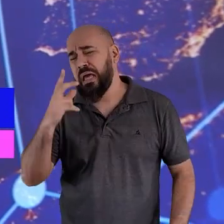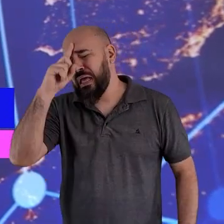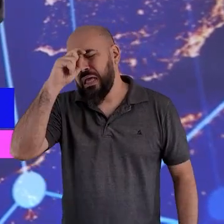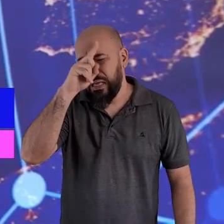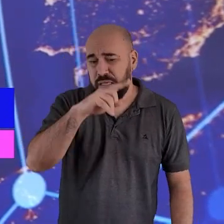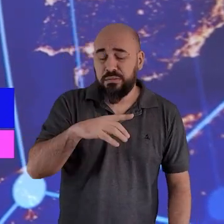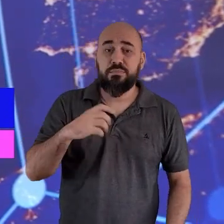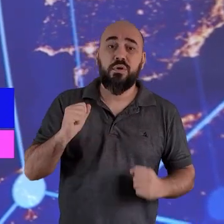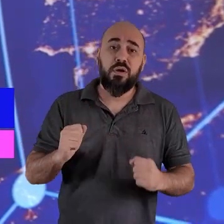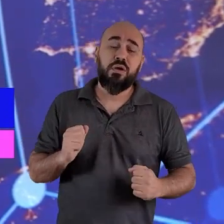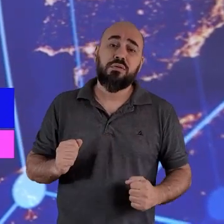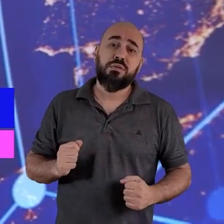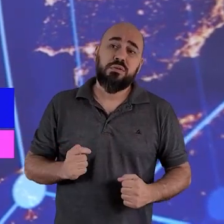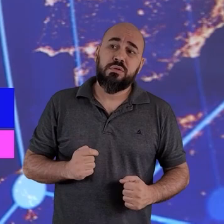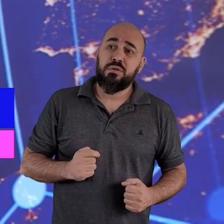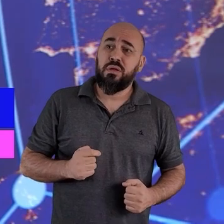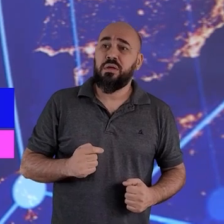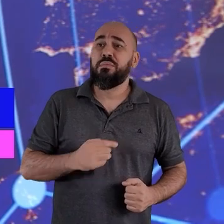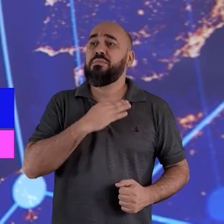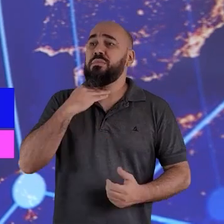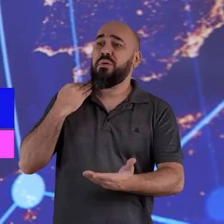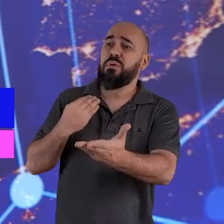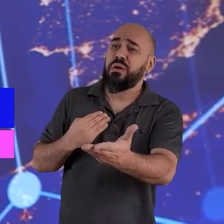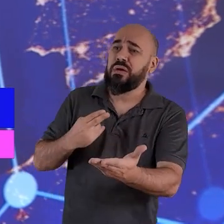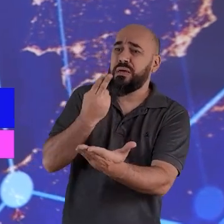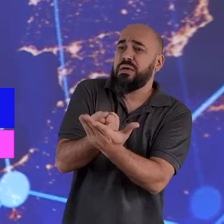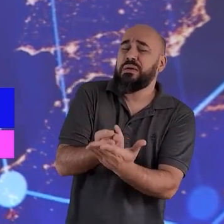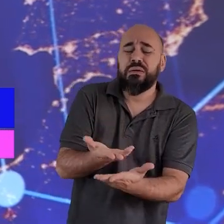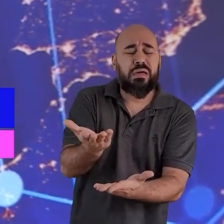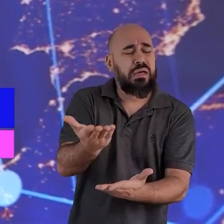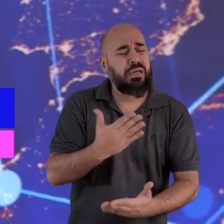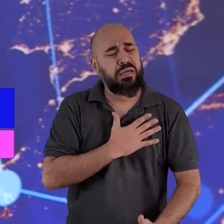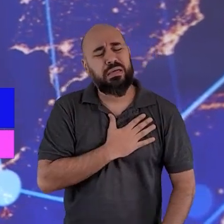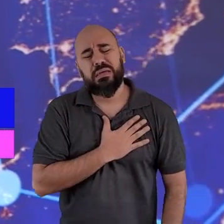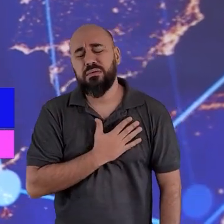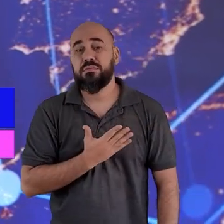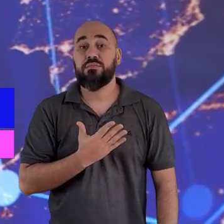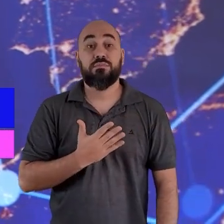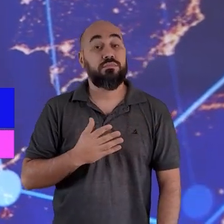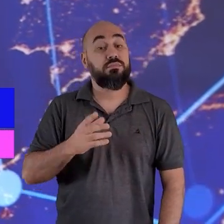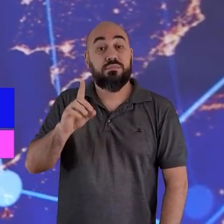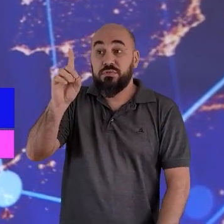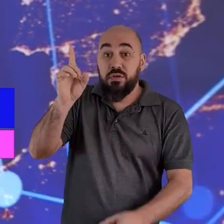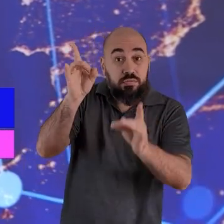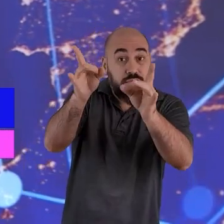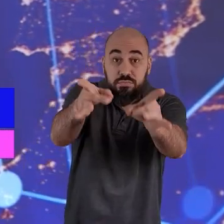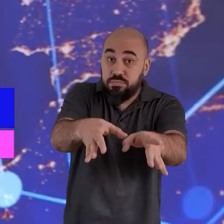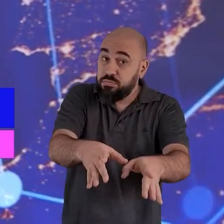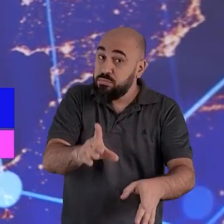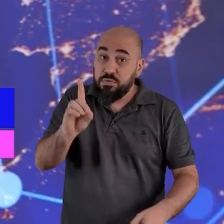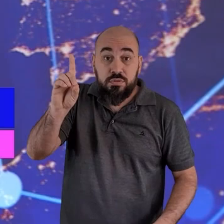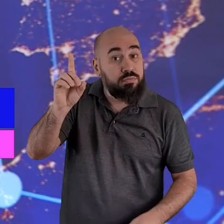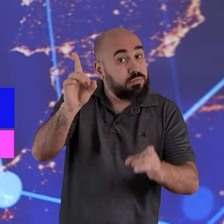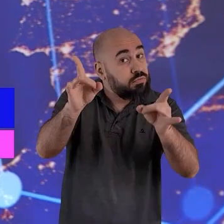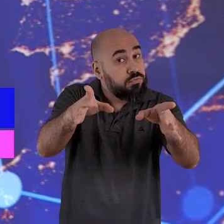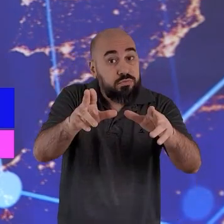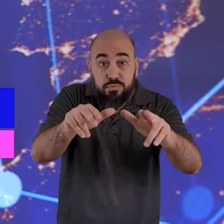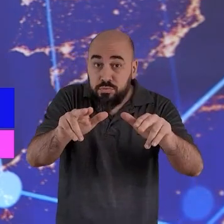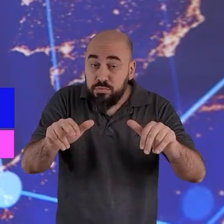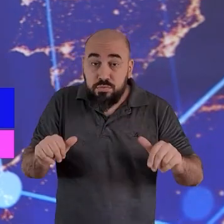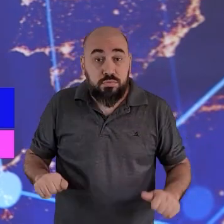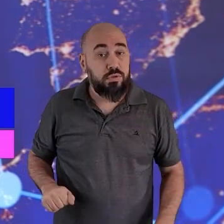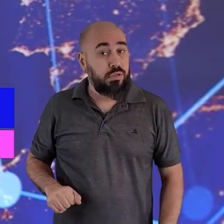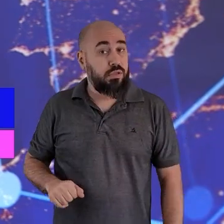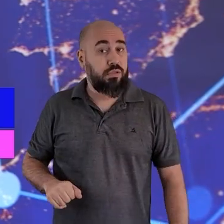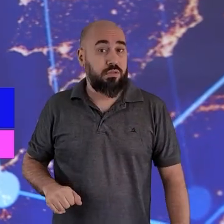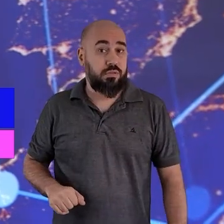da sombra da morte. Mas a promessa bíblica é que Deus nunca vai nos deixar. Ele nunca vai